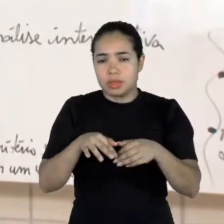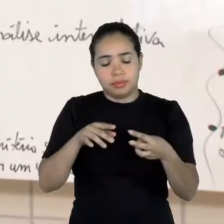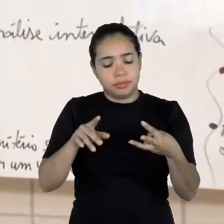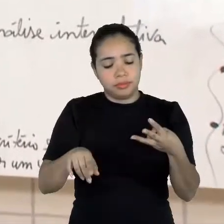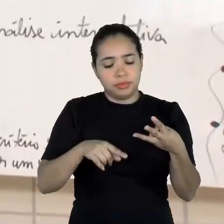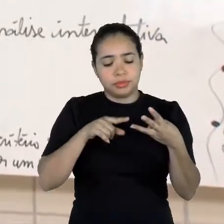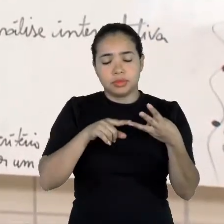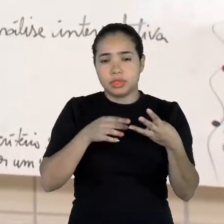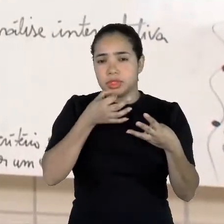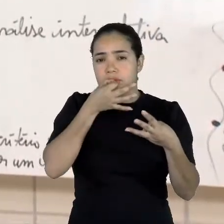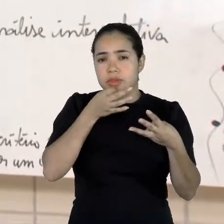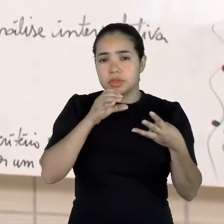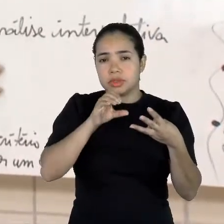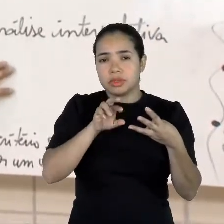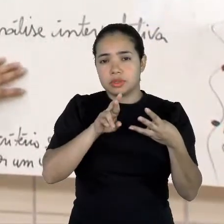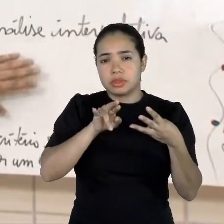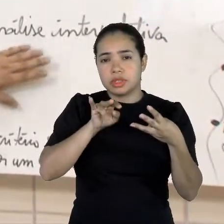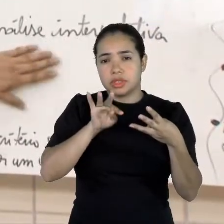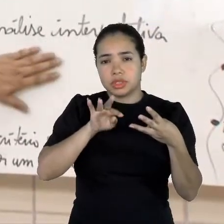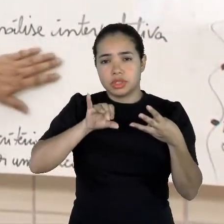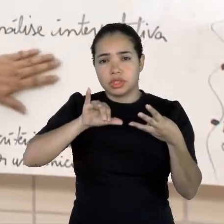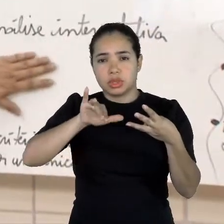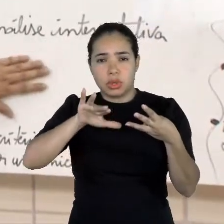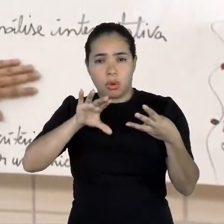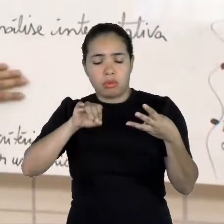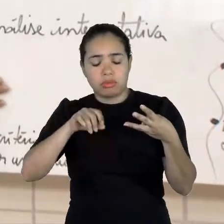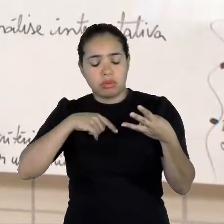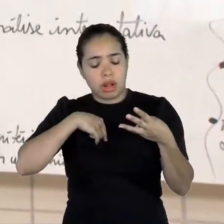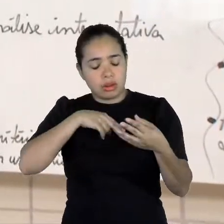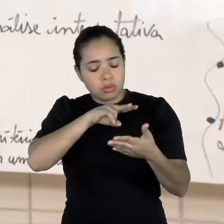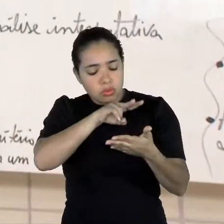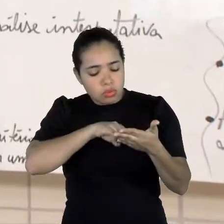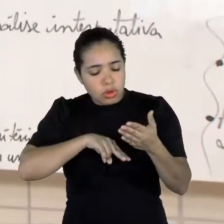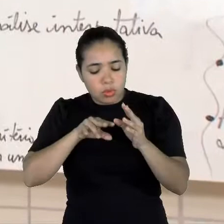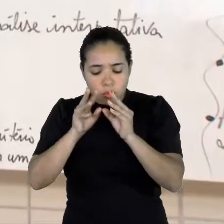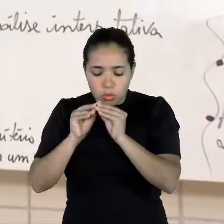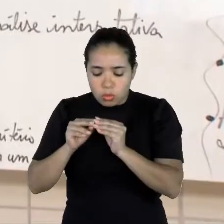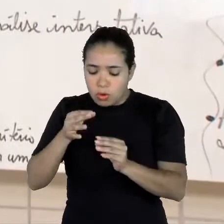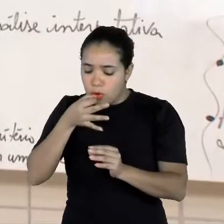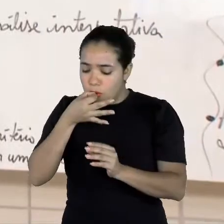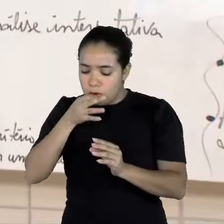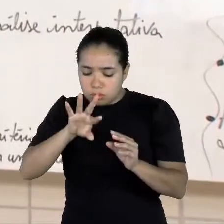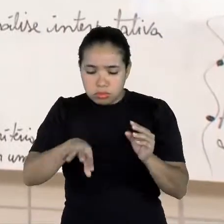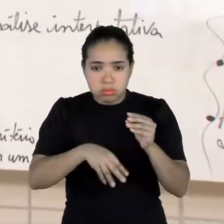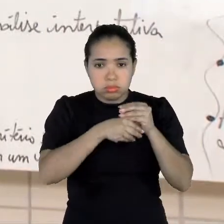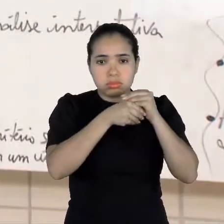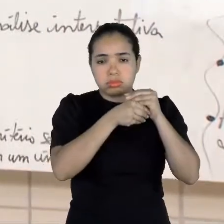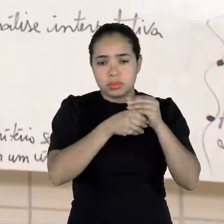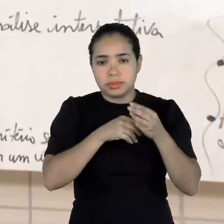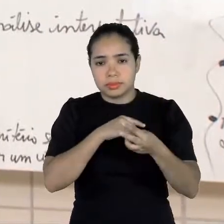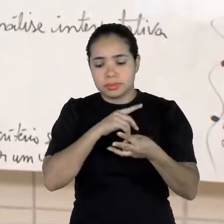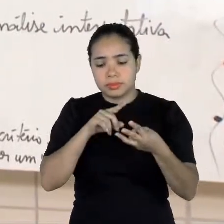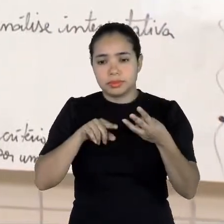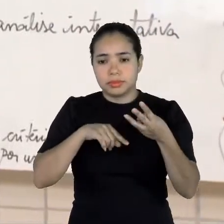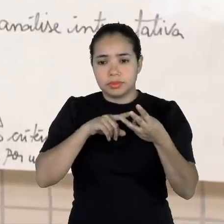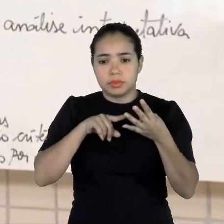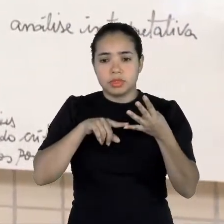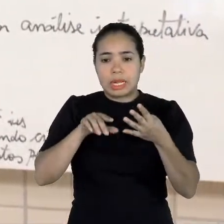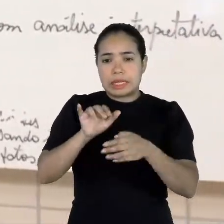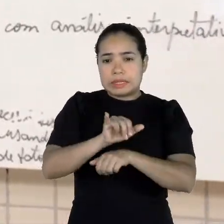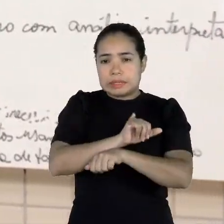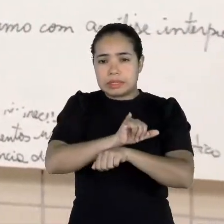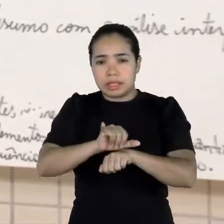que é o crítico? Resumo com análise interpretativa lá do emissor, tá? E as estratégias? Eu